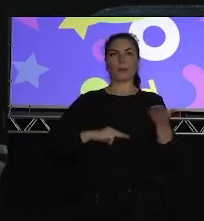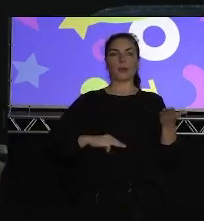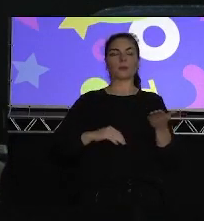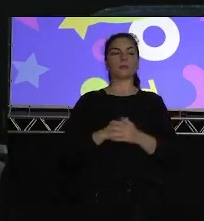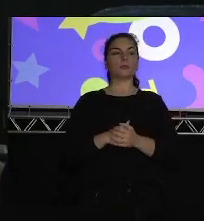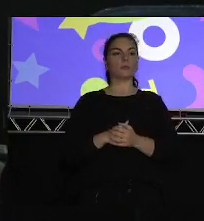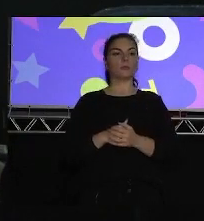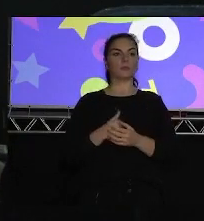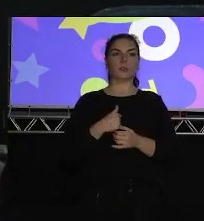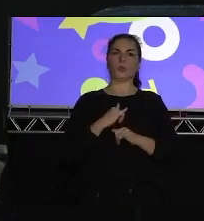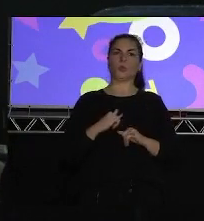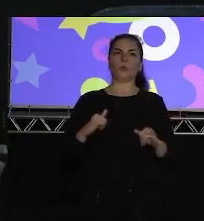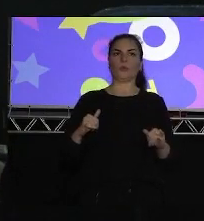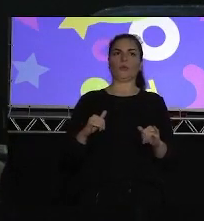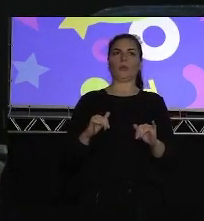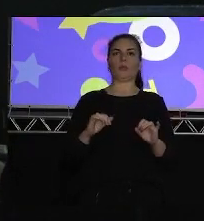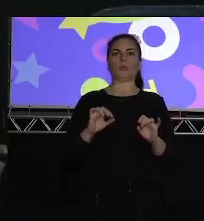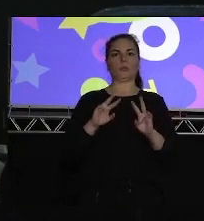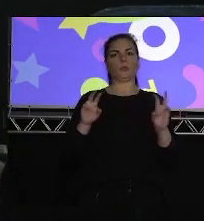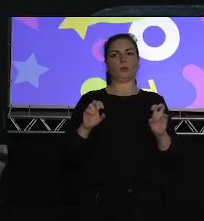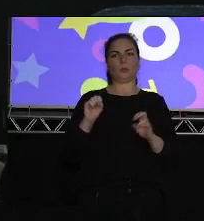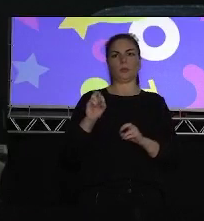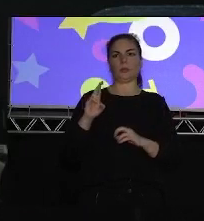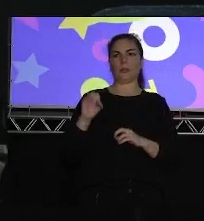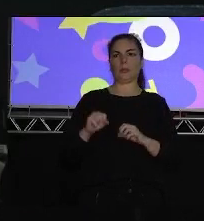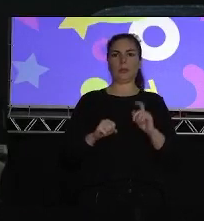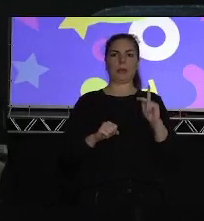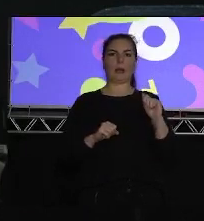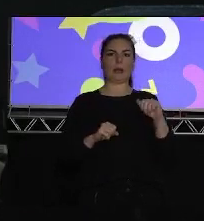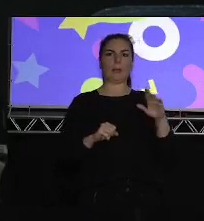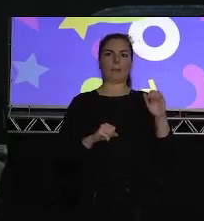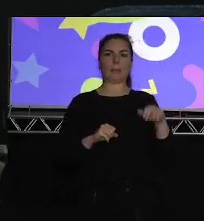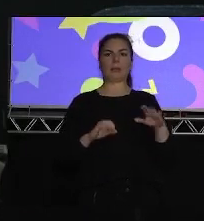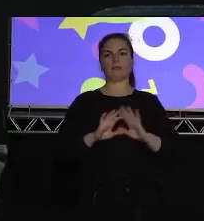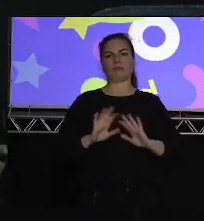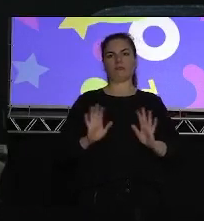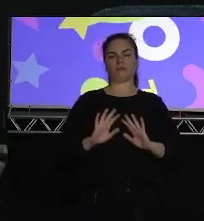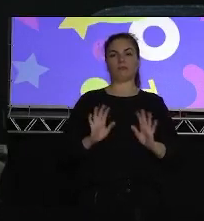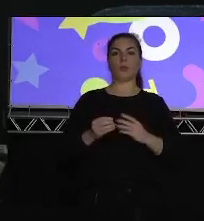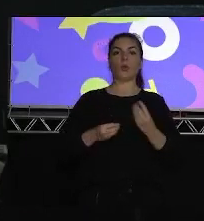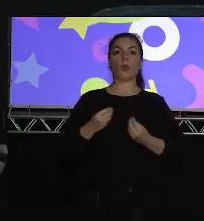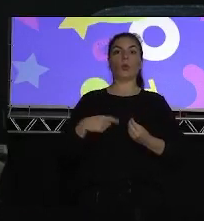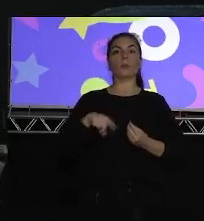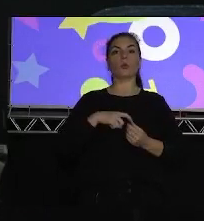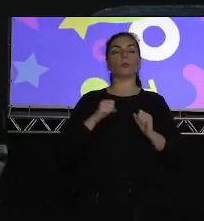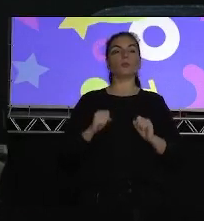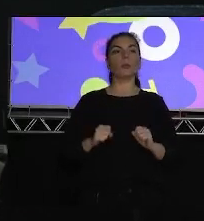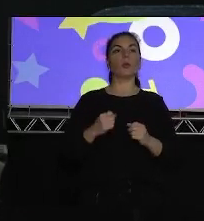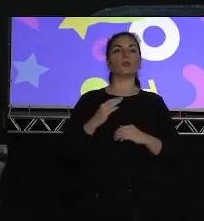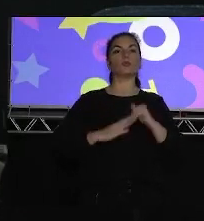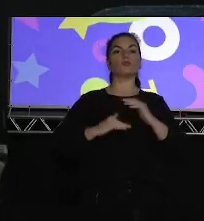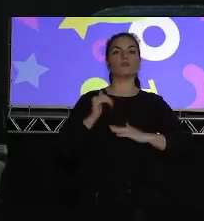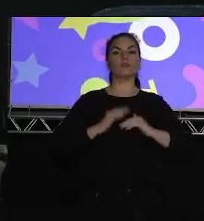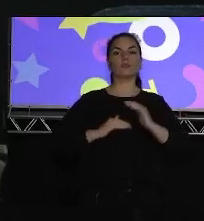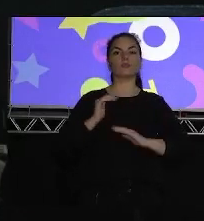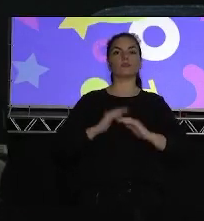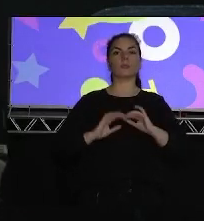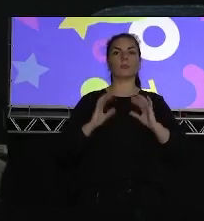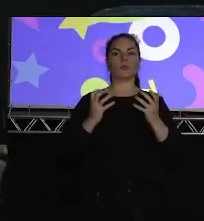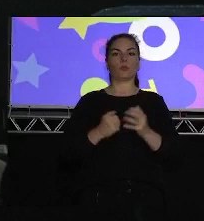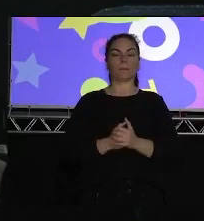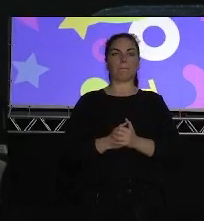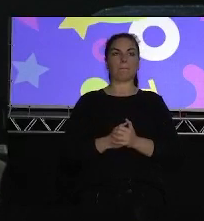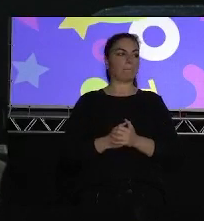aqui de Scrum nem de Kanban, estamos falando de fato de como é que eu posso fazer isso acontecer. E esse